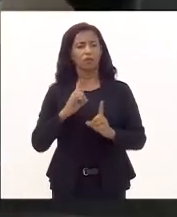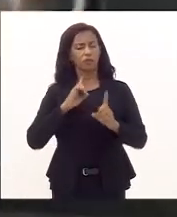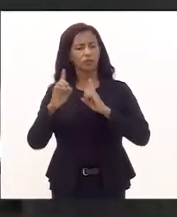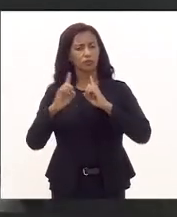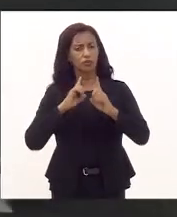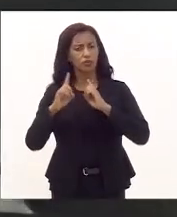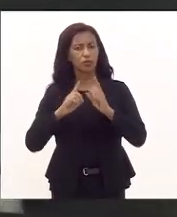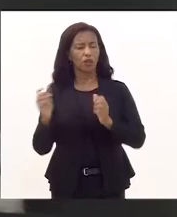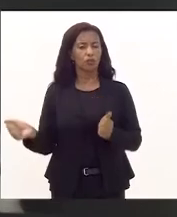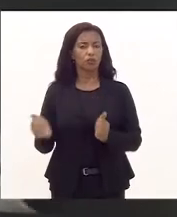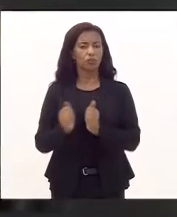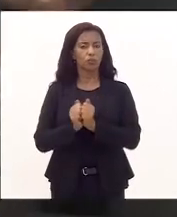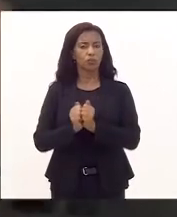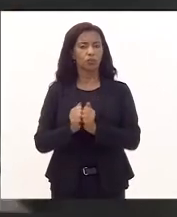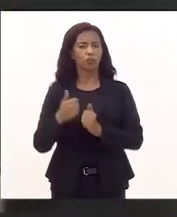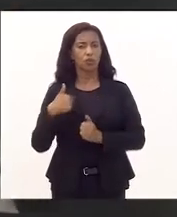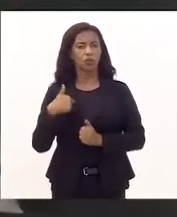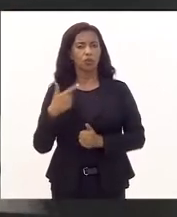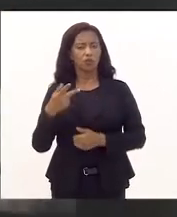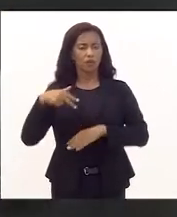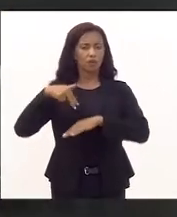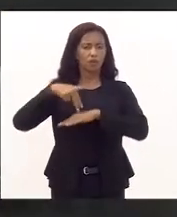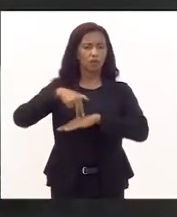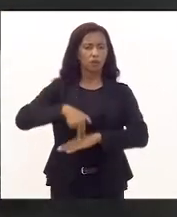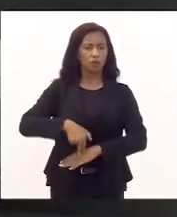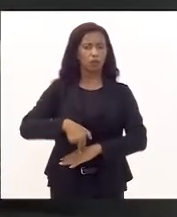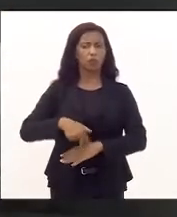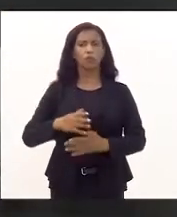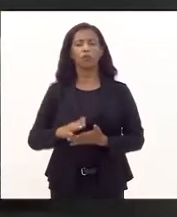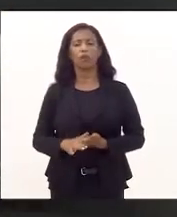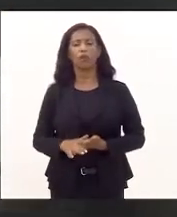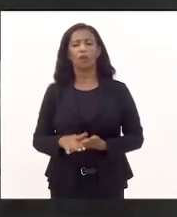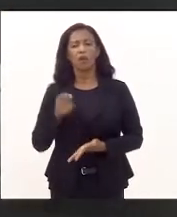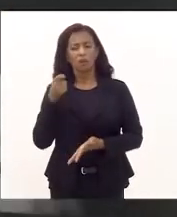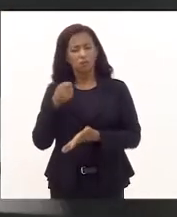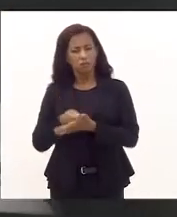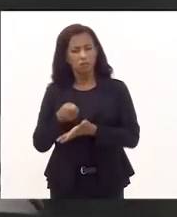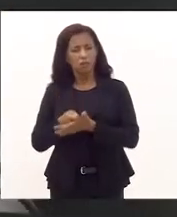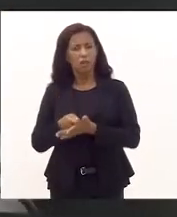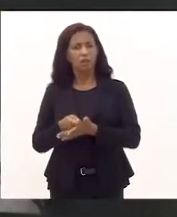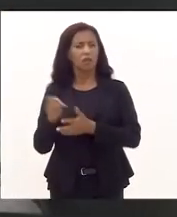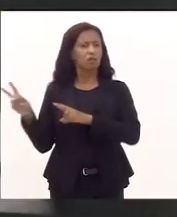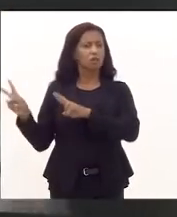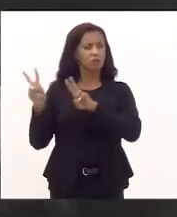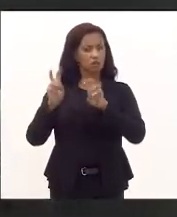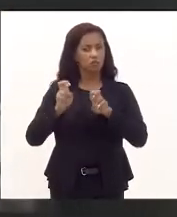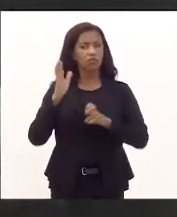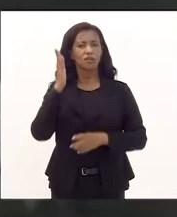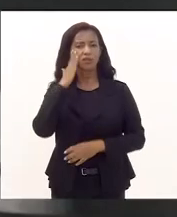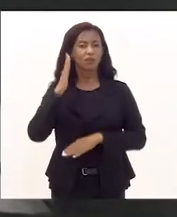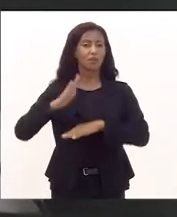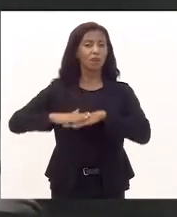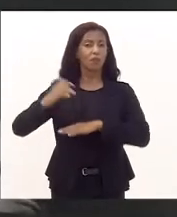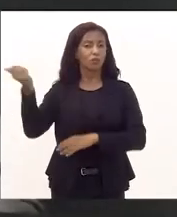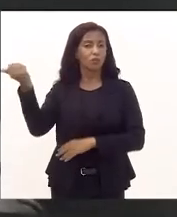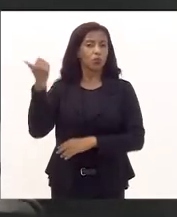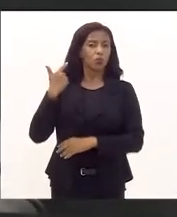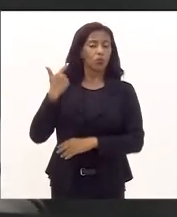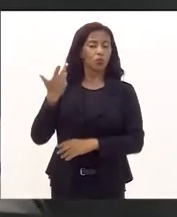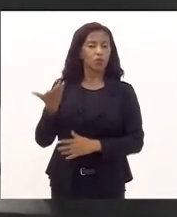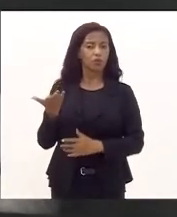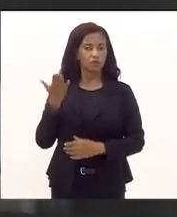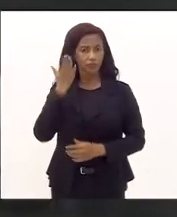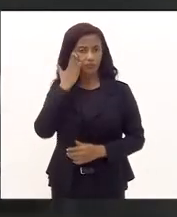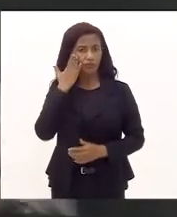diálogo comigo, eu fazendo uso da tribuna. Ela está muito a par desse assunto, talvez até mais do que eu,